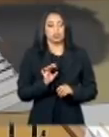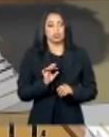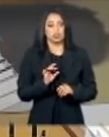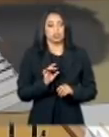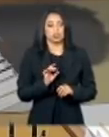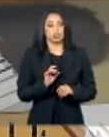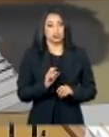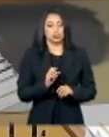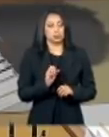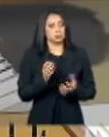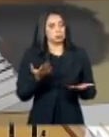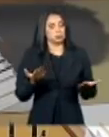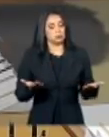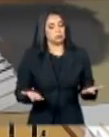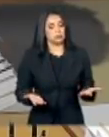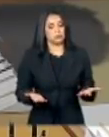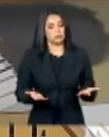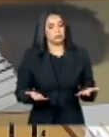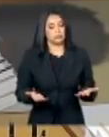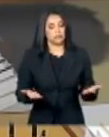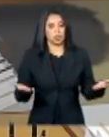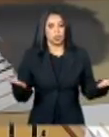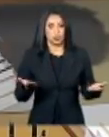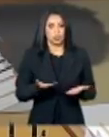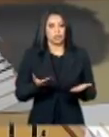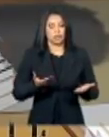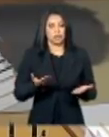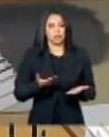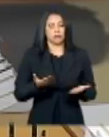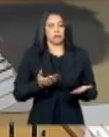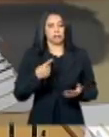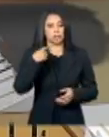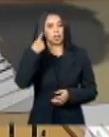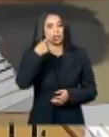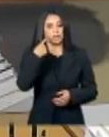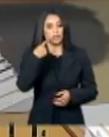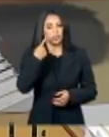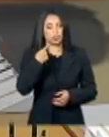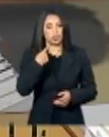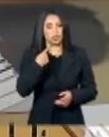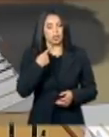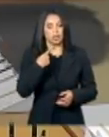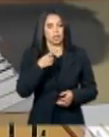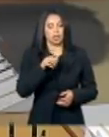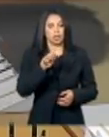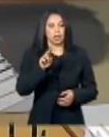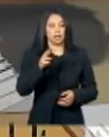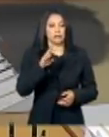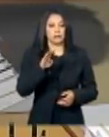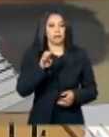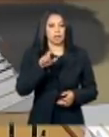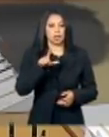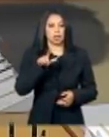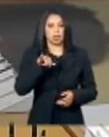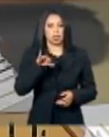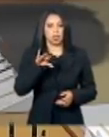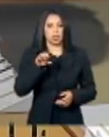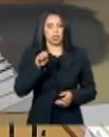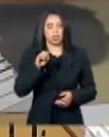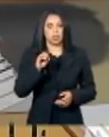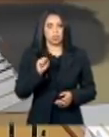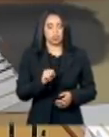ministro hoje advogado eros grau né para discorrer sobre a matéria